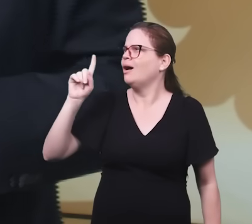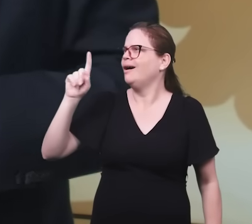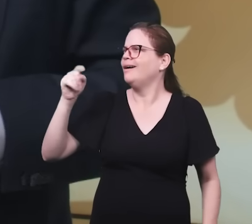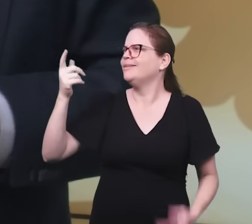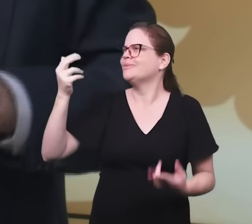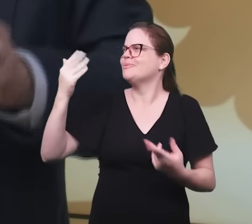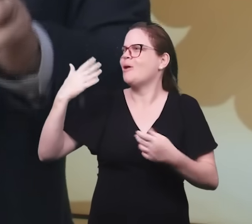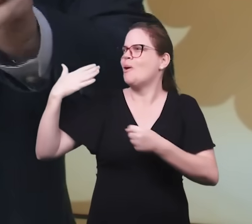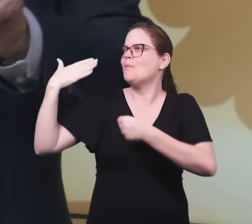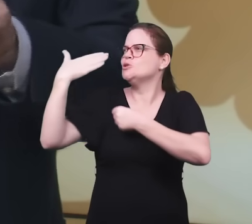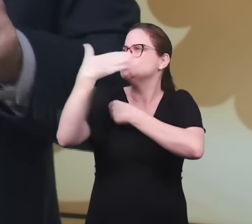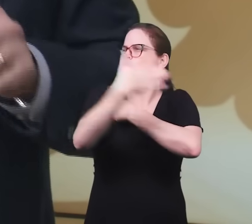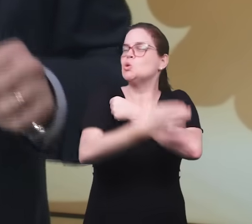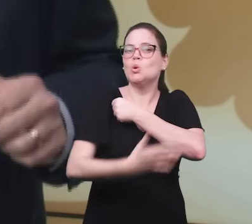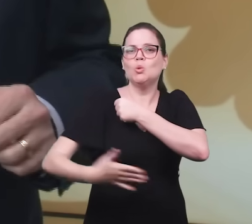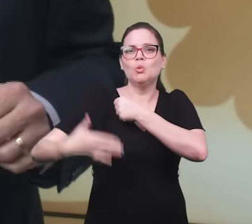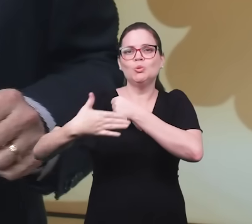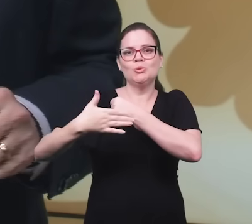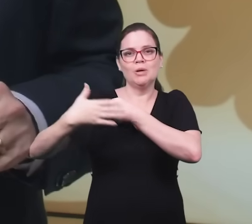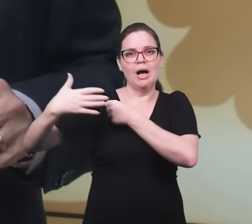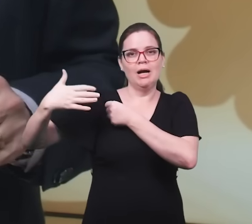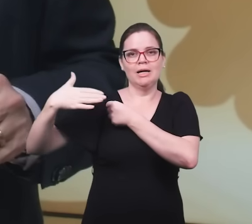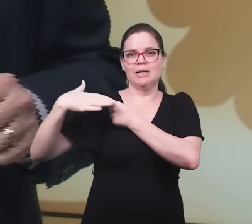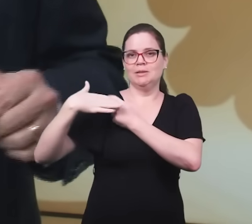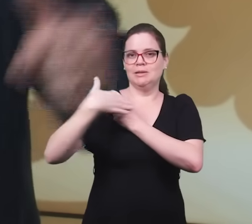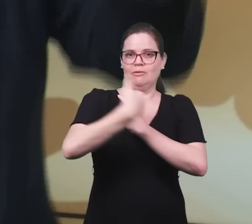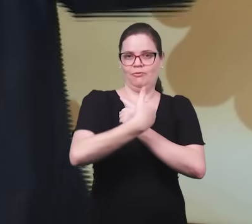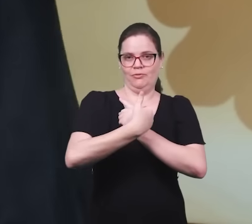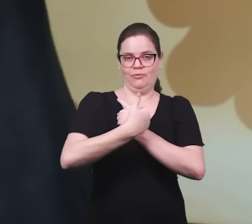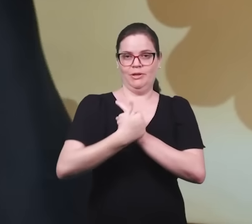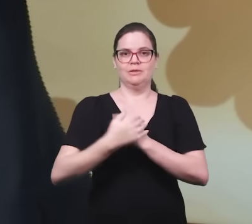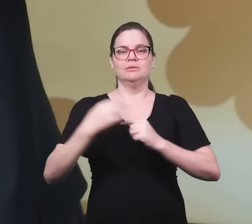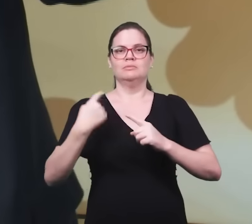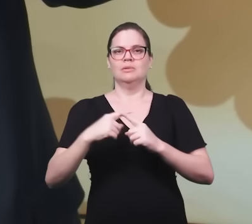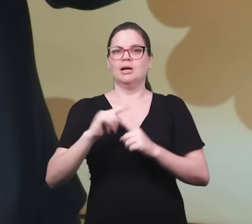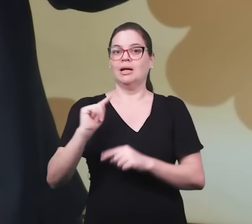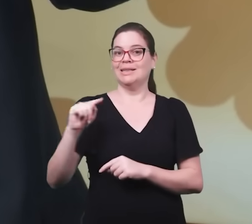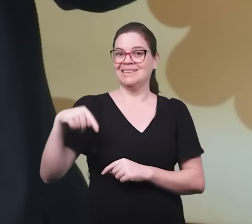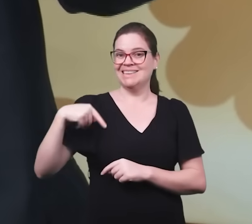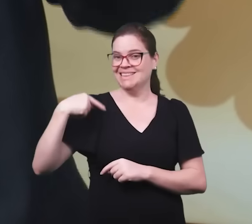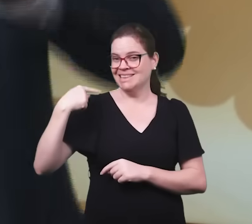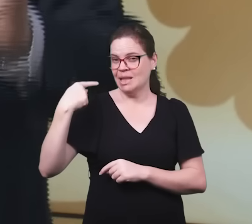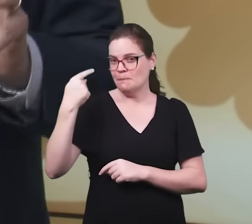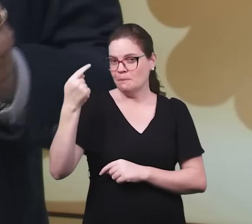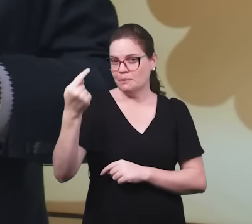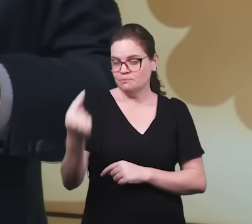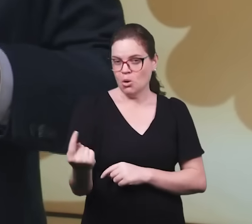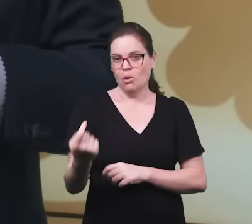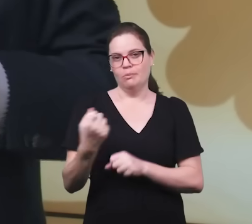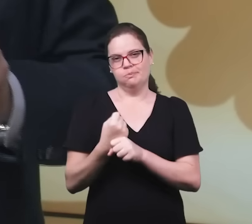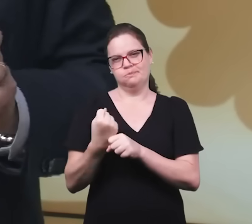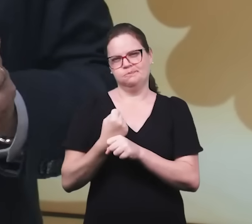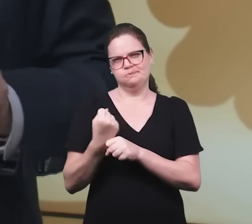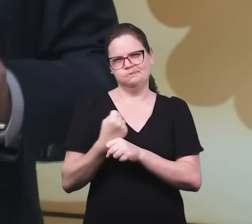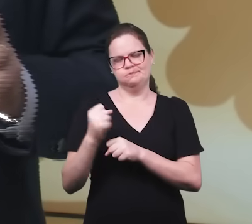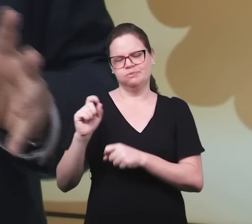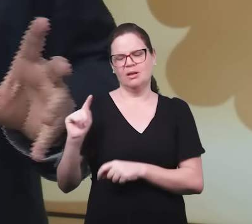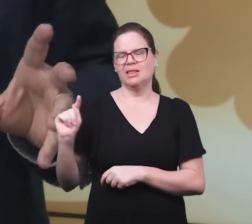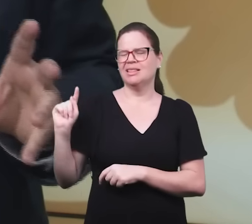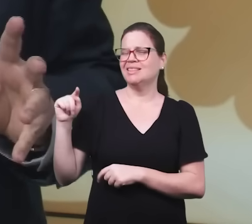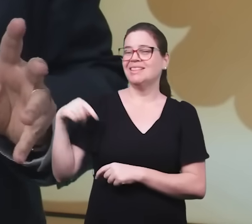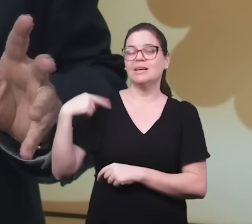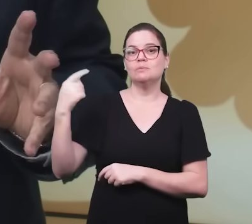escudo para mim. Séculos e séculos depois, na palavra de Deus, numa das cartas